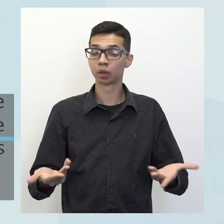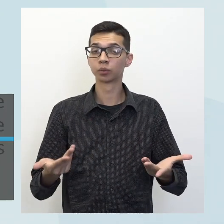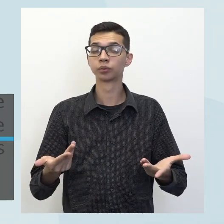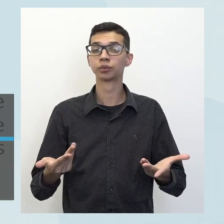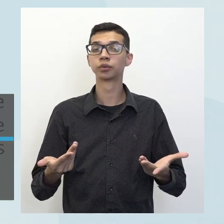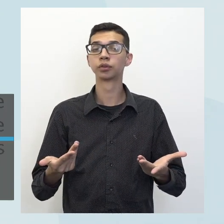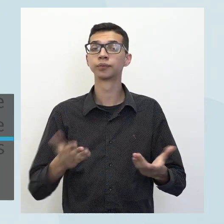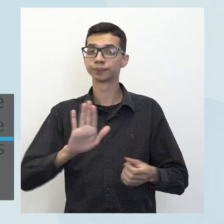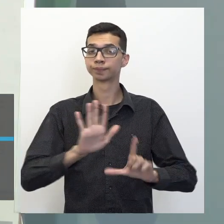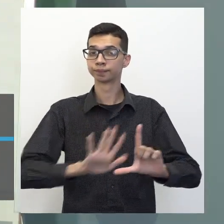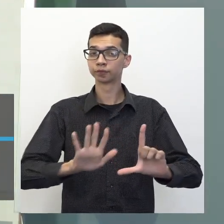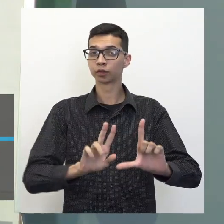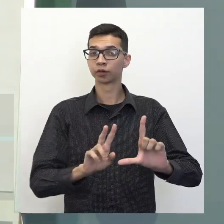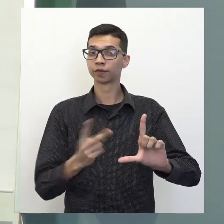quem?